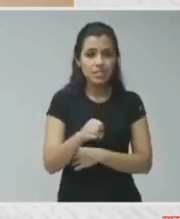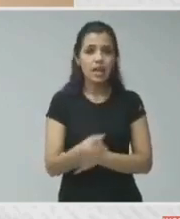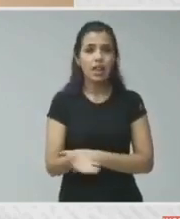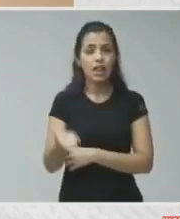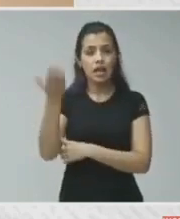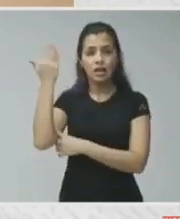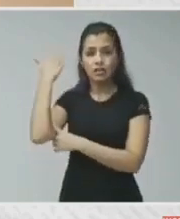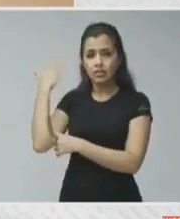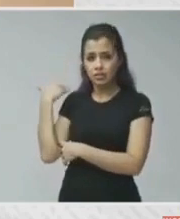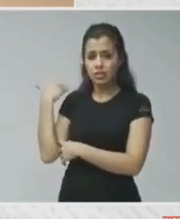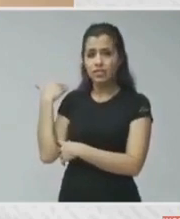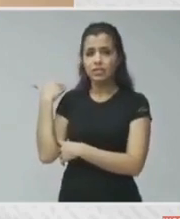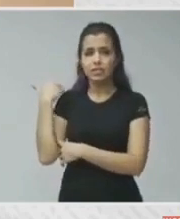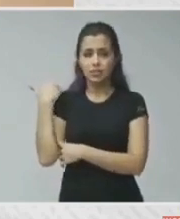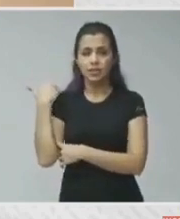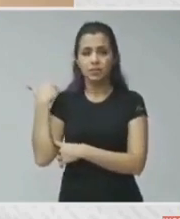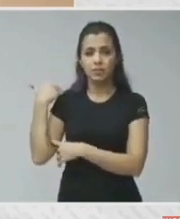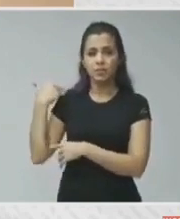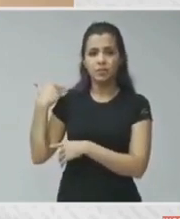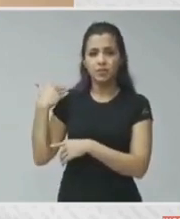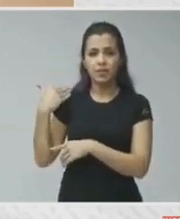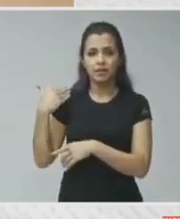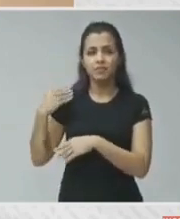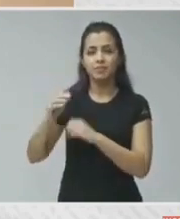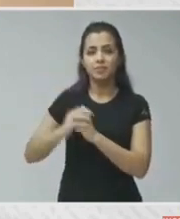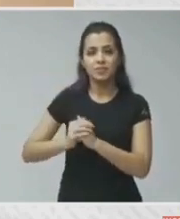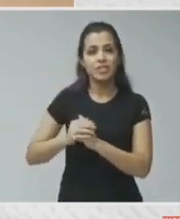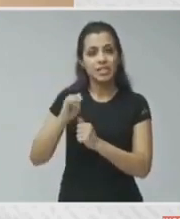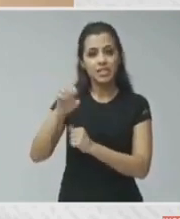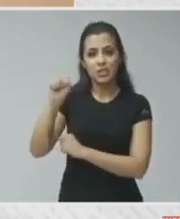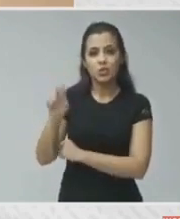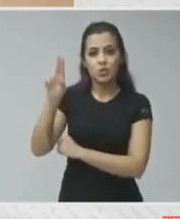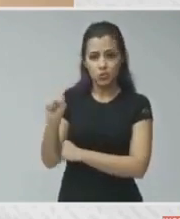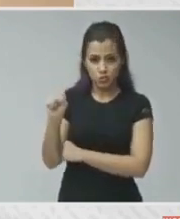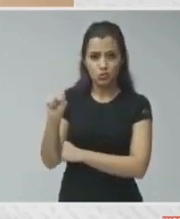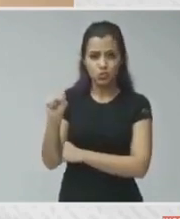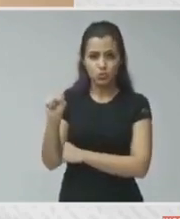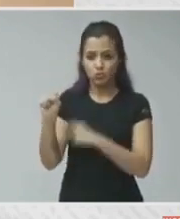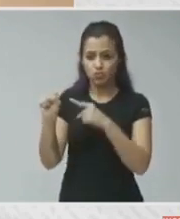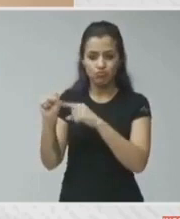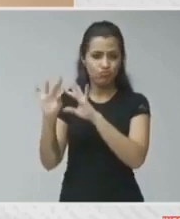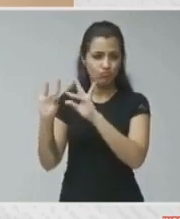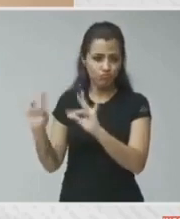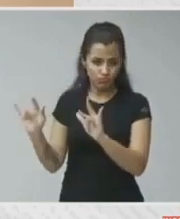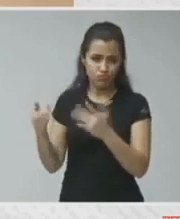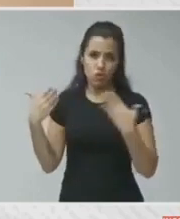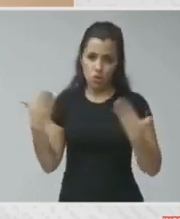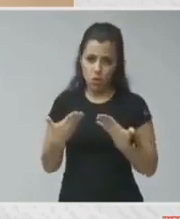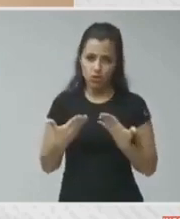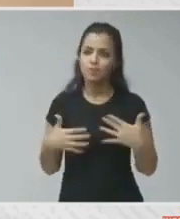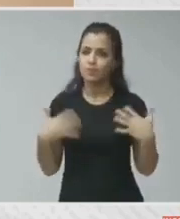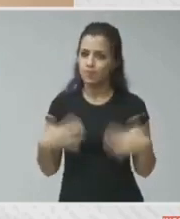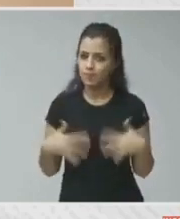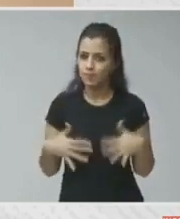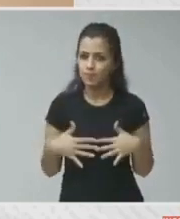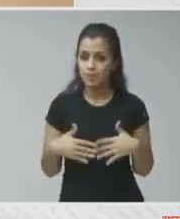de privatização, de desativação do SUS, do Sistema Único de Saúde. E até outro dia,